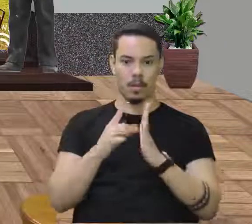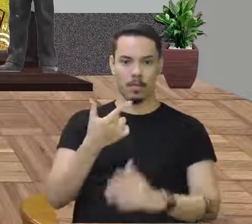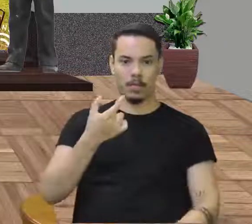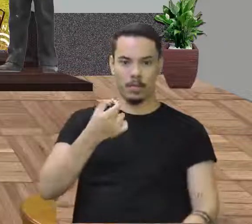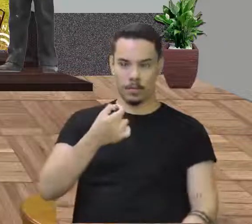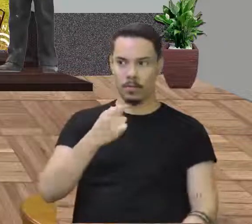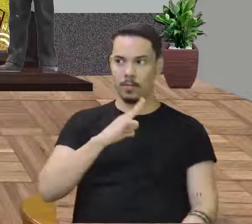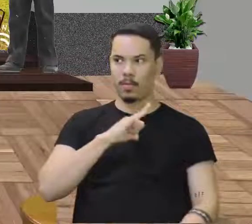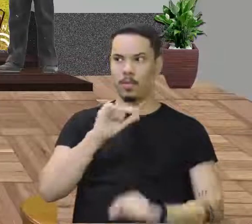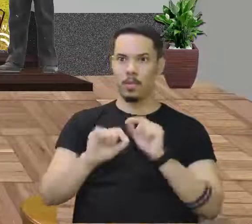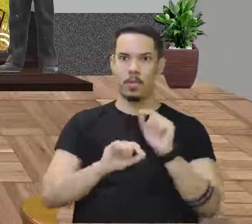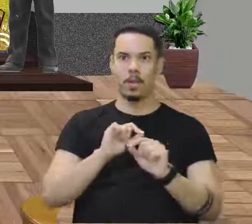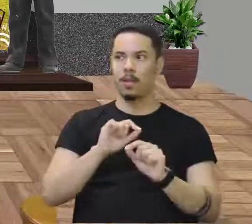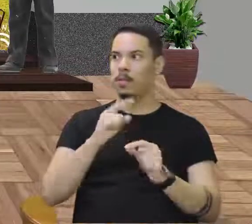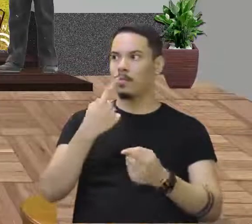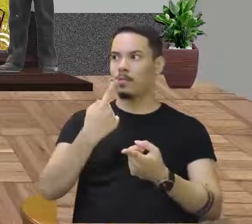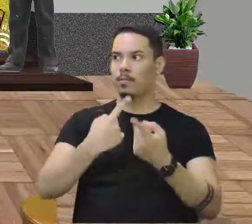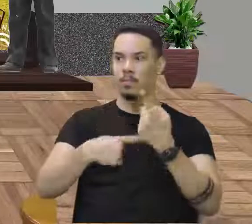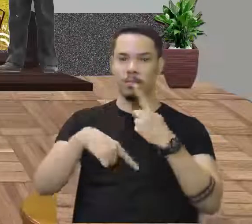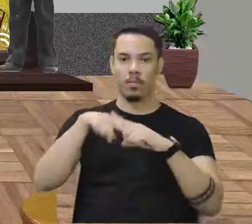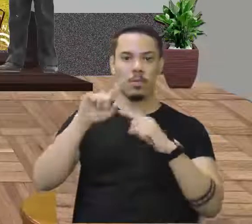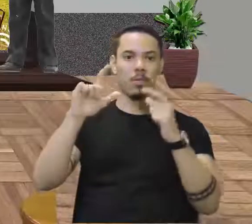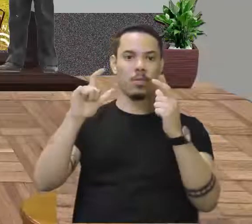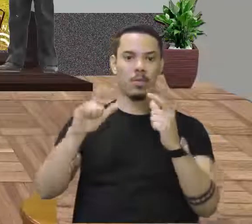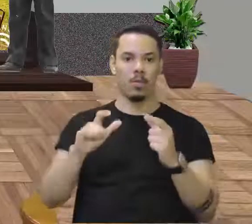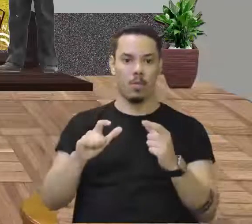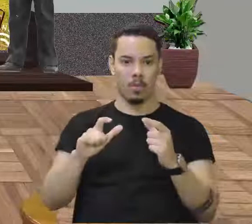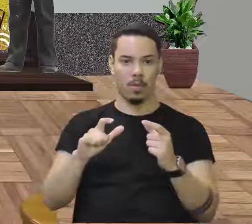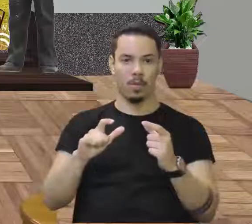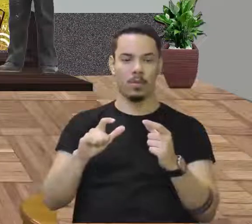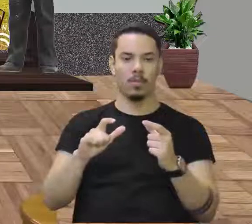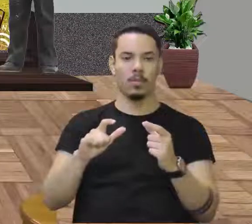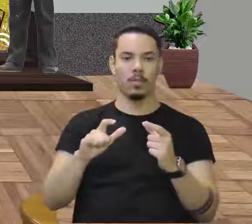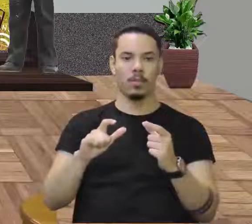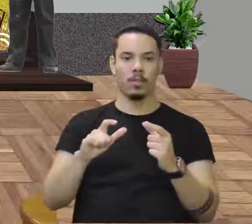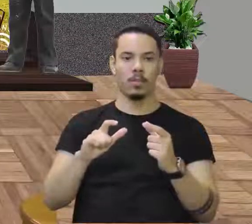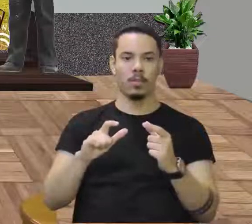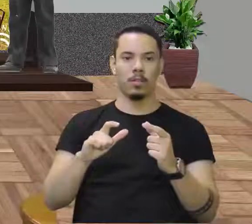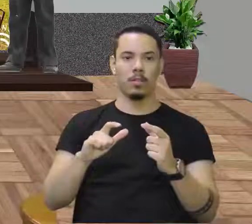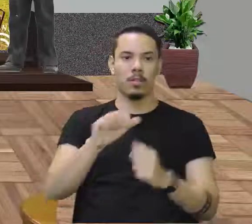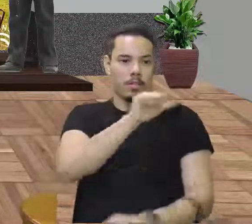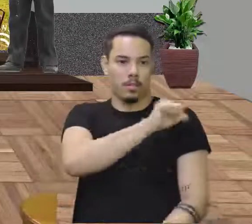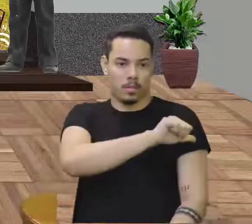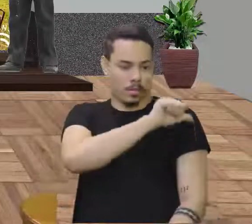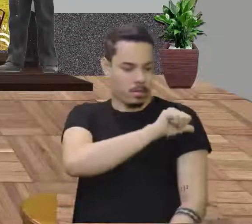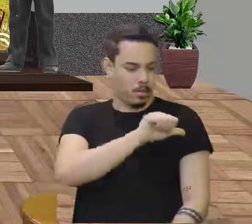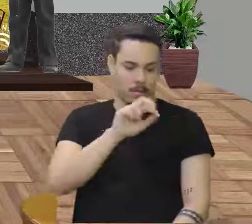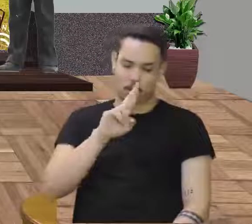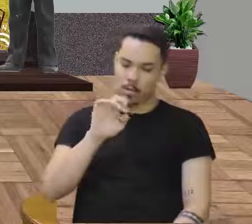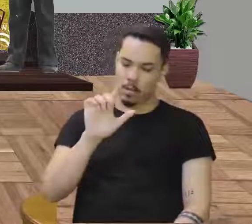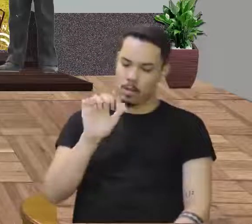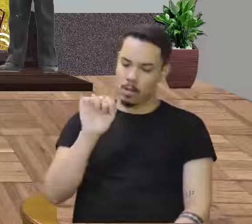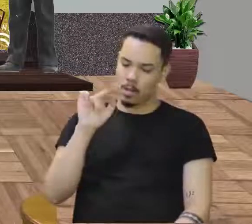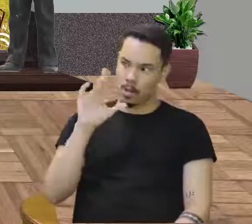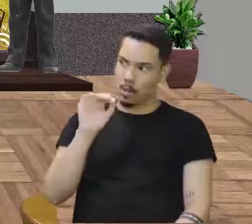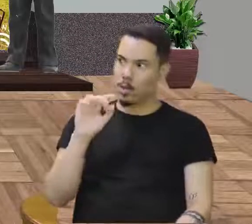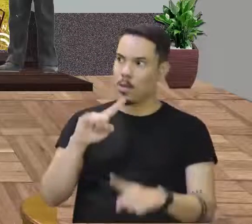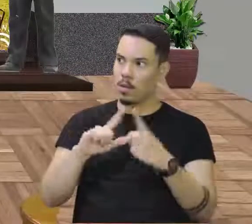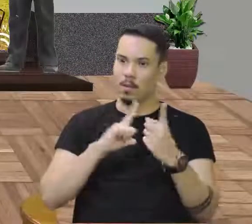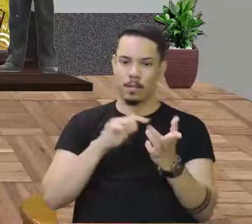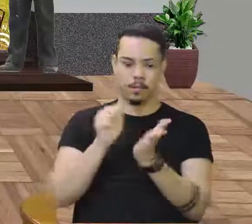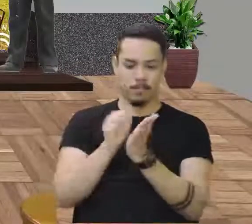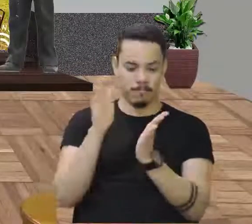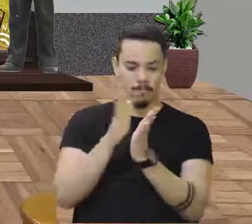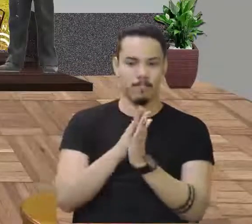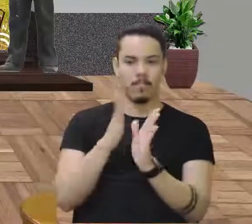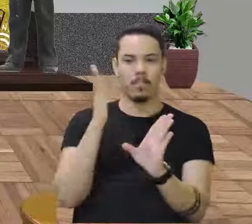das revoltas lá em Realengo, no Rio de Janeiro. Vai ser punido por isso, vai